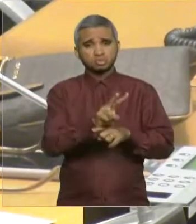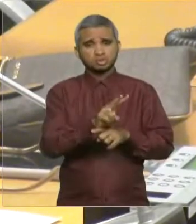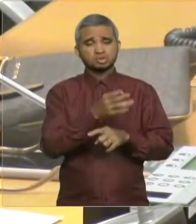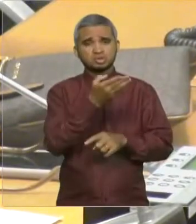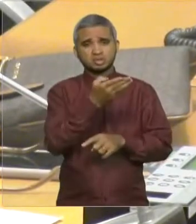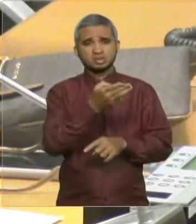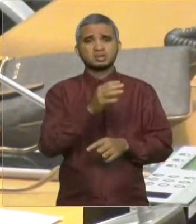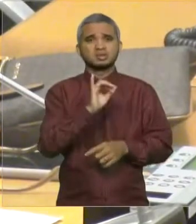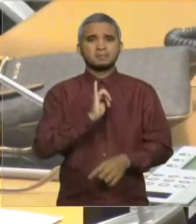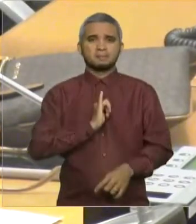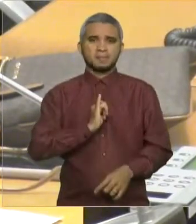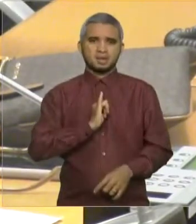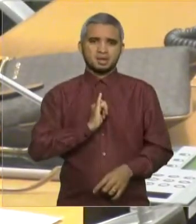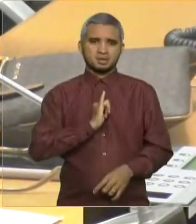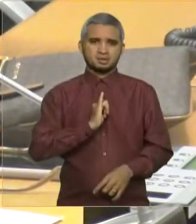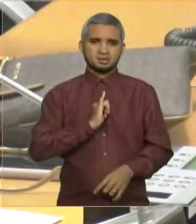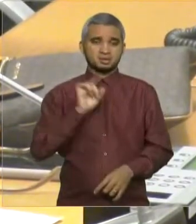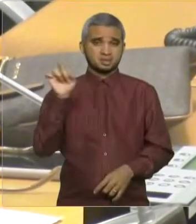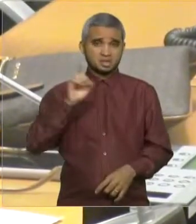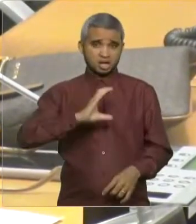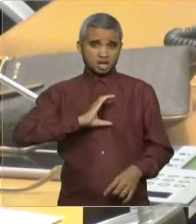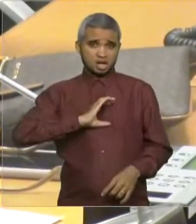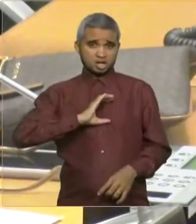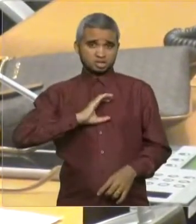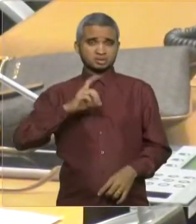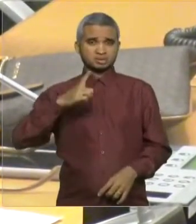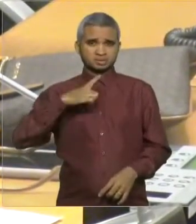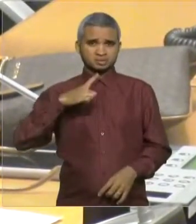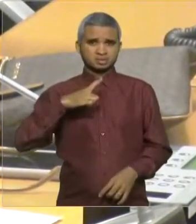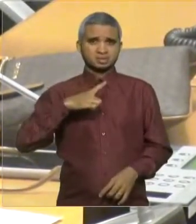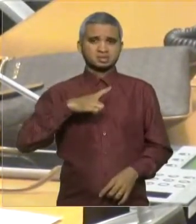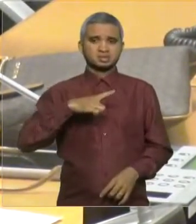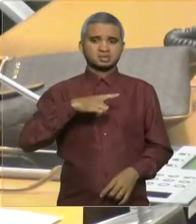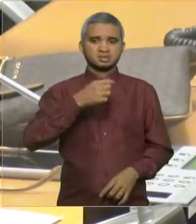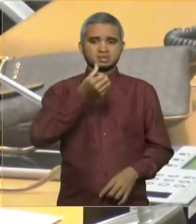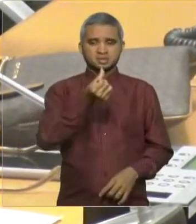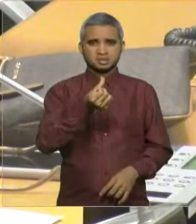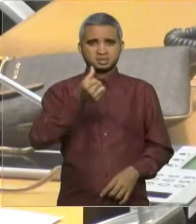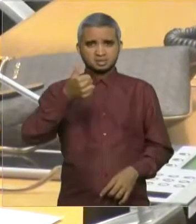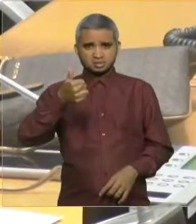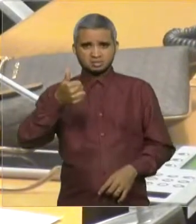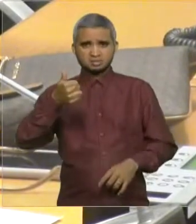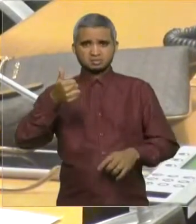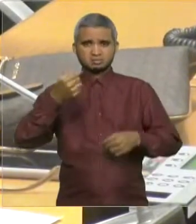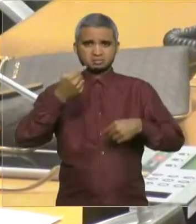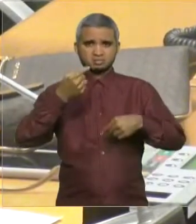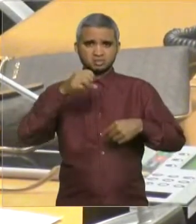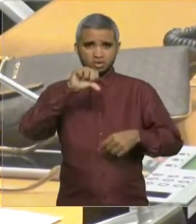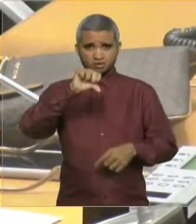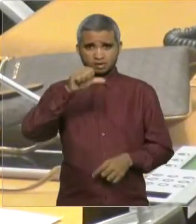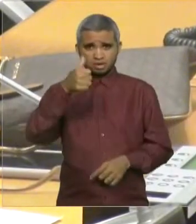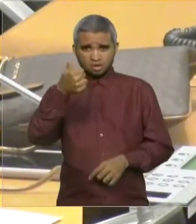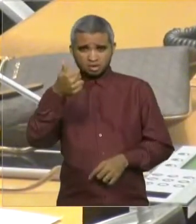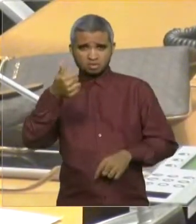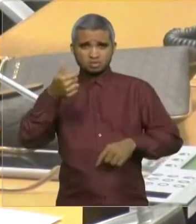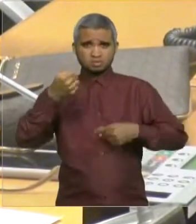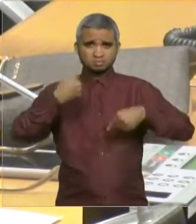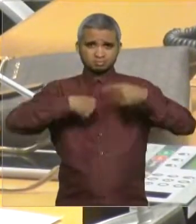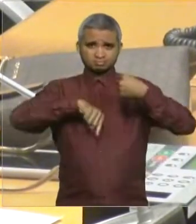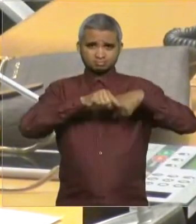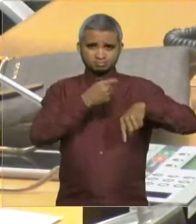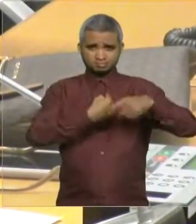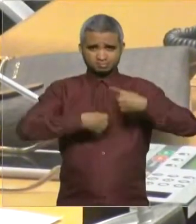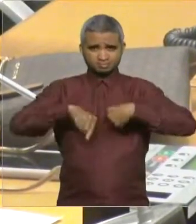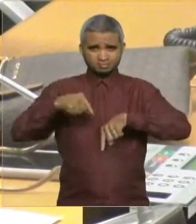máquinas, nós estamos com 360 pacientes e é difícil conseguir uma